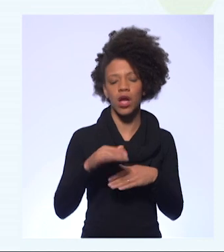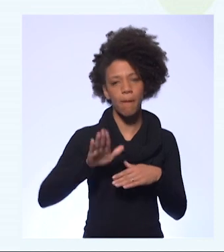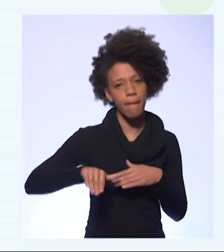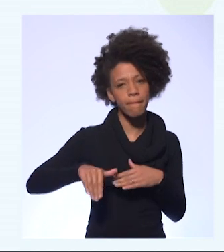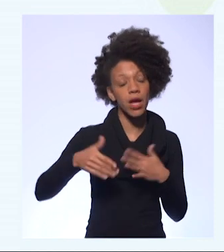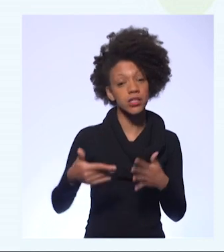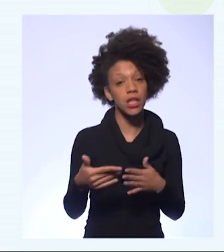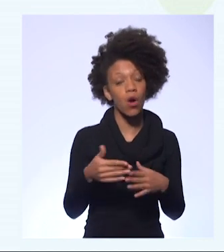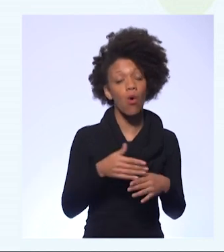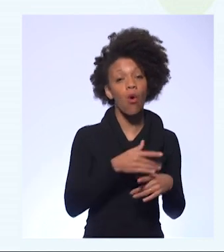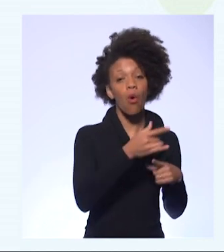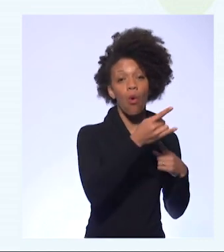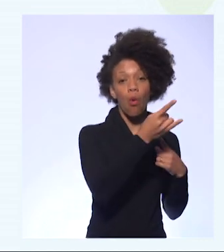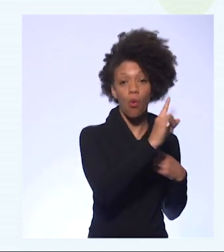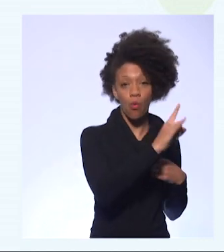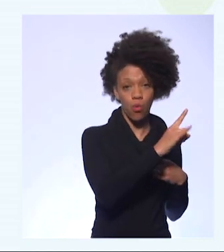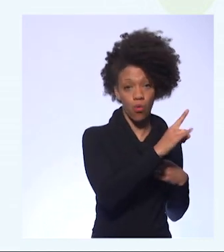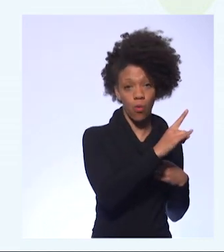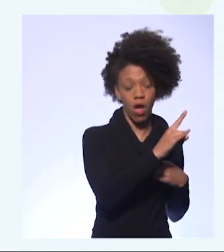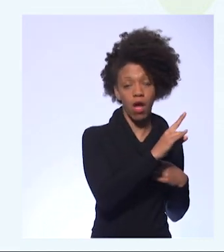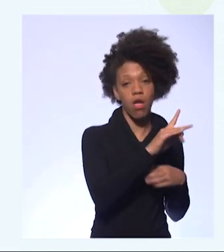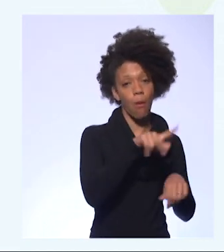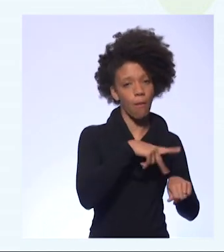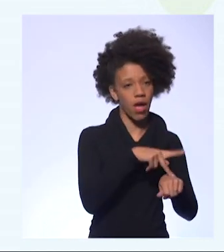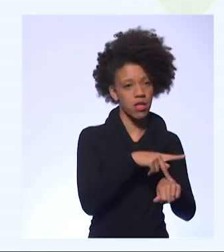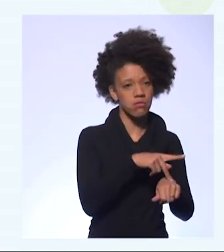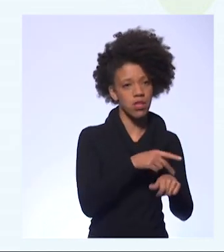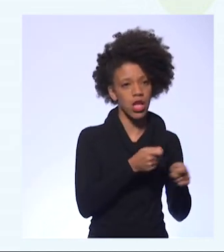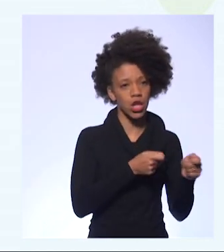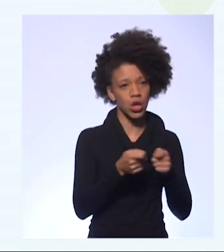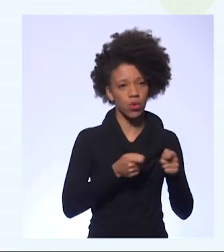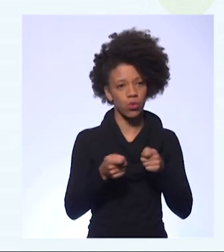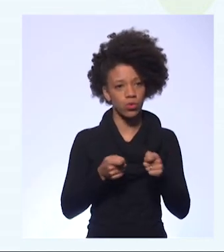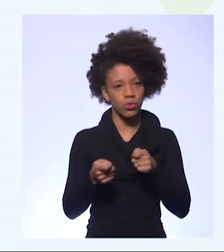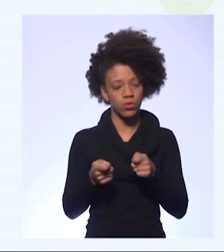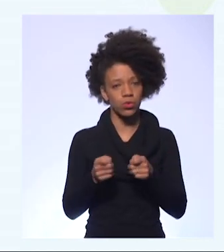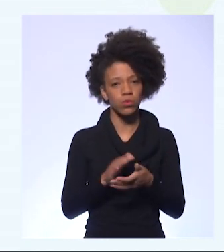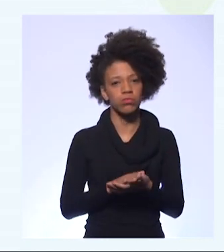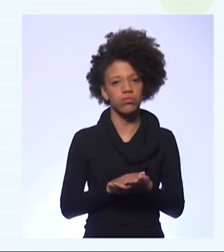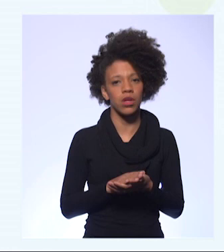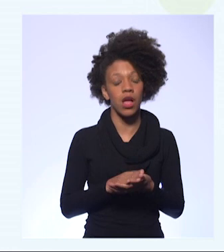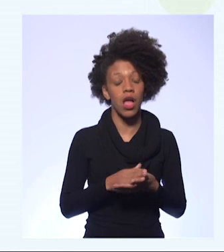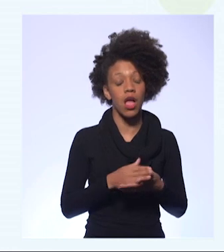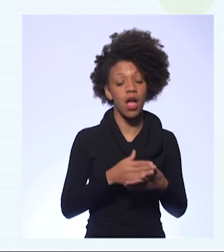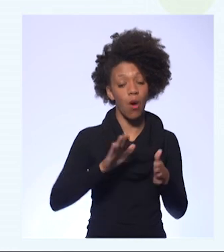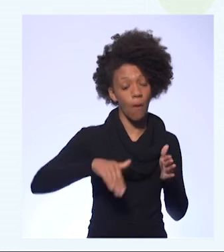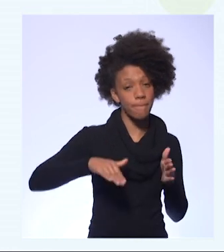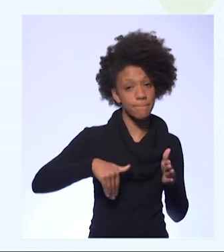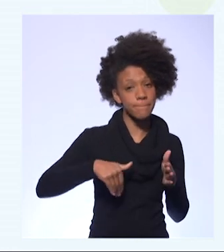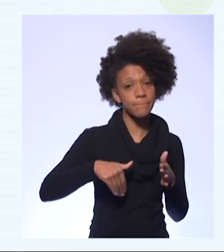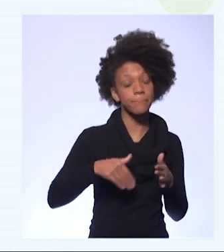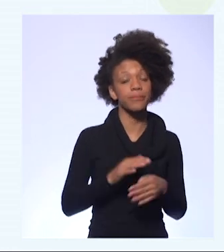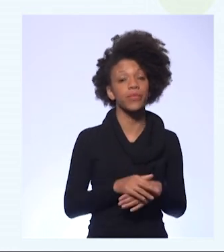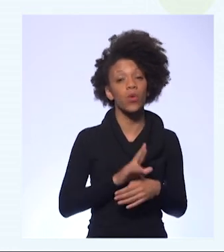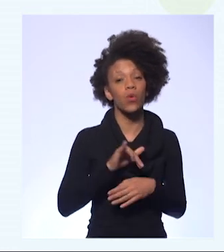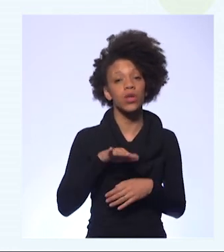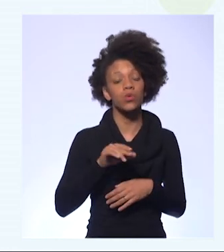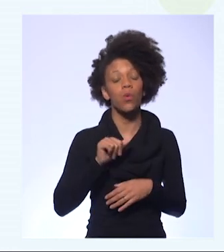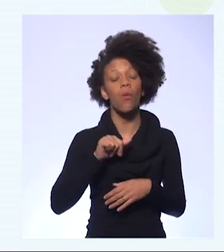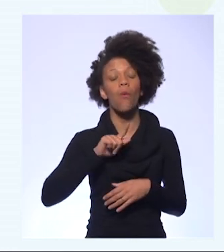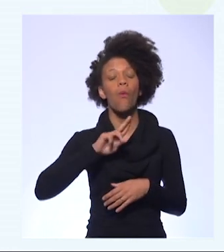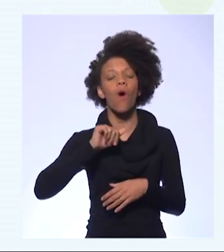o Uruguai que era um pai era um país e controlava uma parte da Bacia do Paraguai para o rio do prato